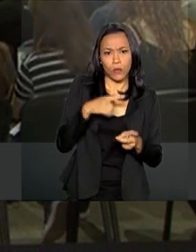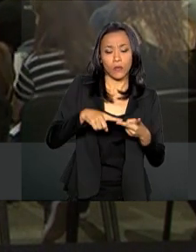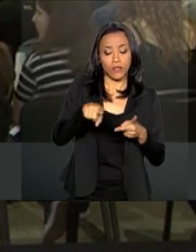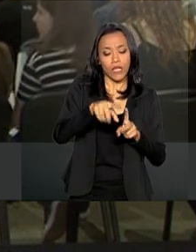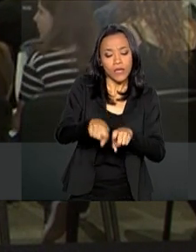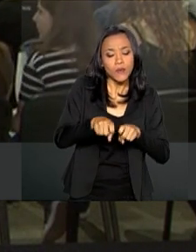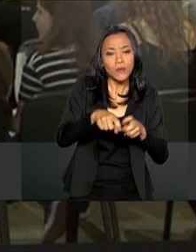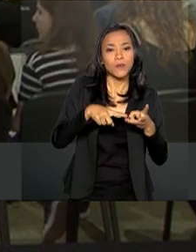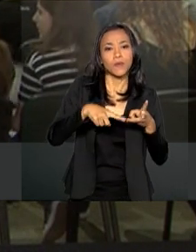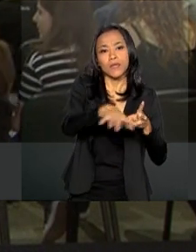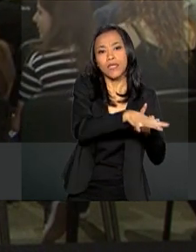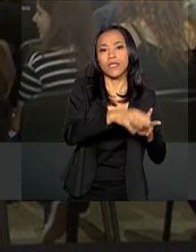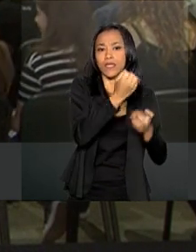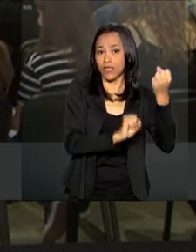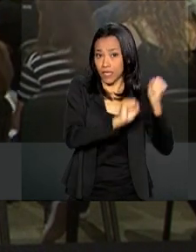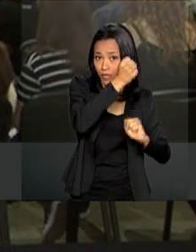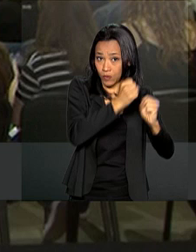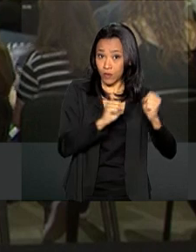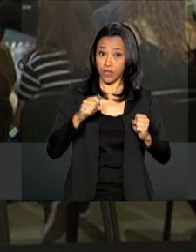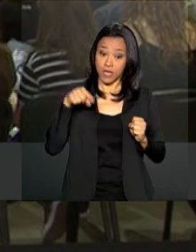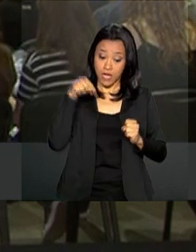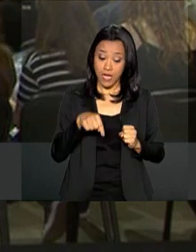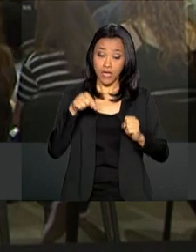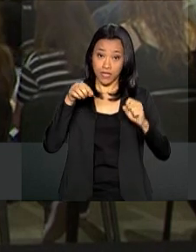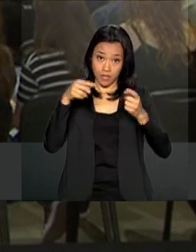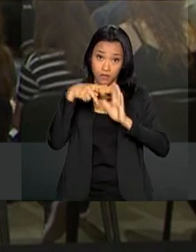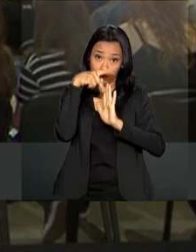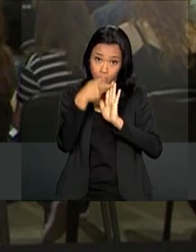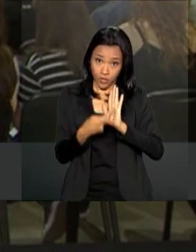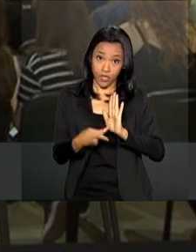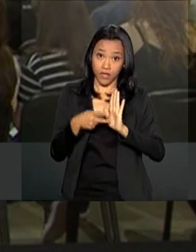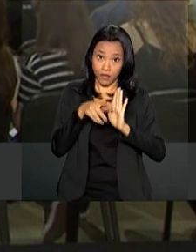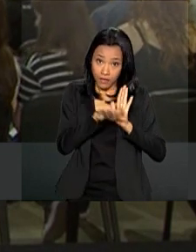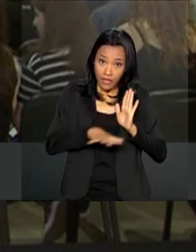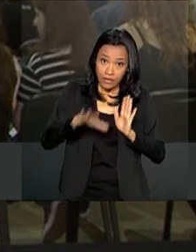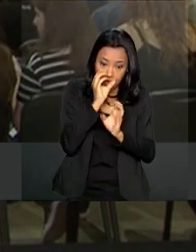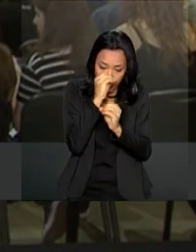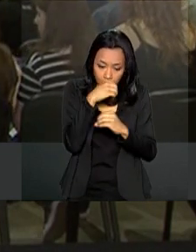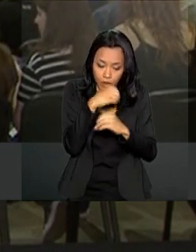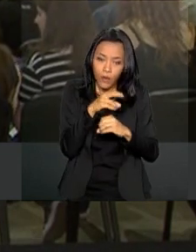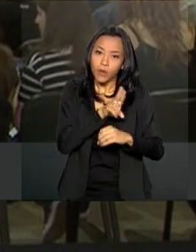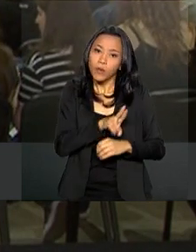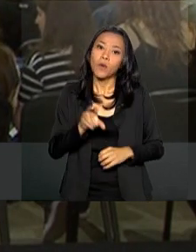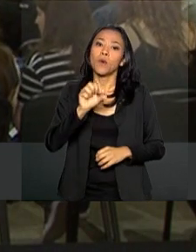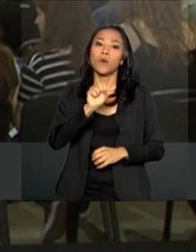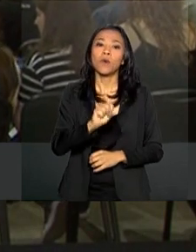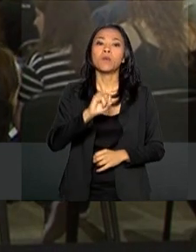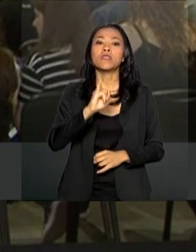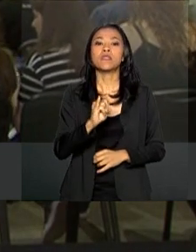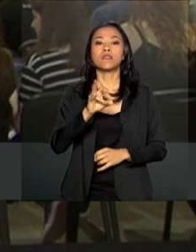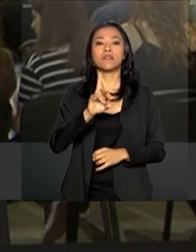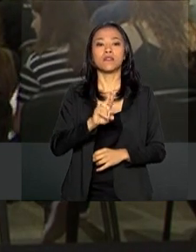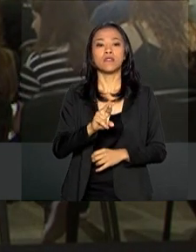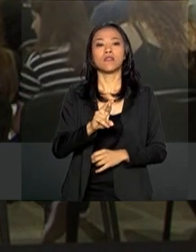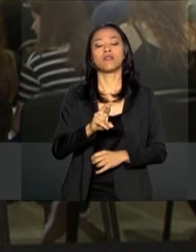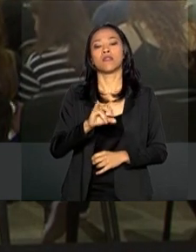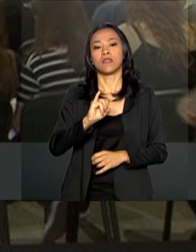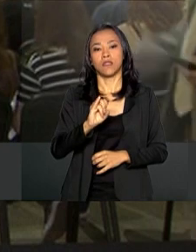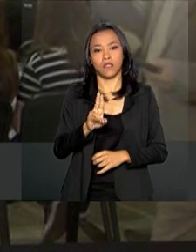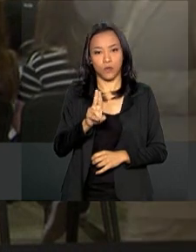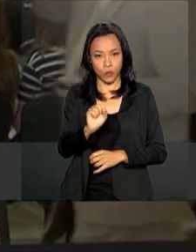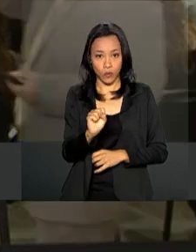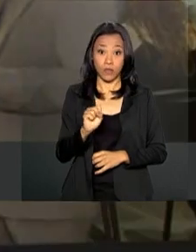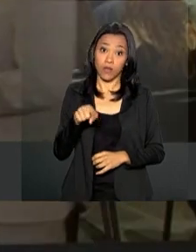indústria. O síncrotron, o laboratório de luz síncrotron, o Sirius, é o mais novo laboratório brasileiro e